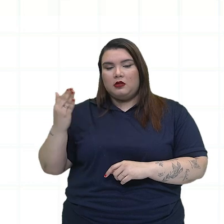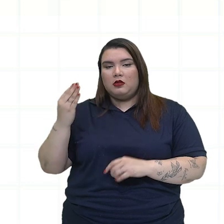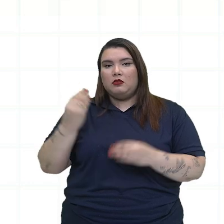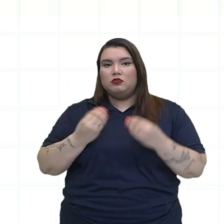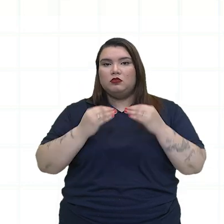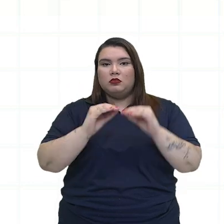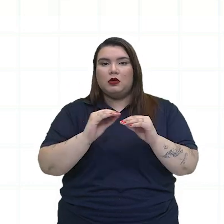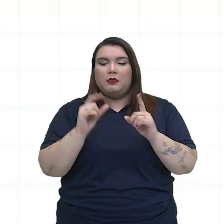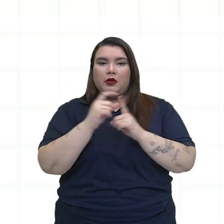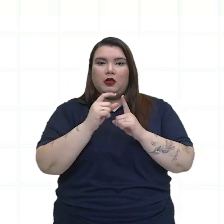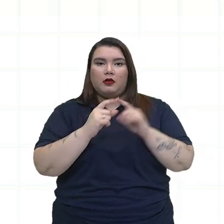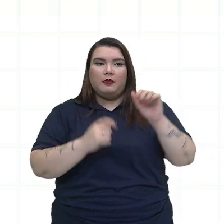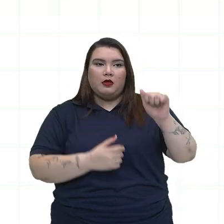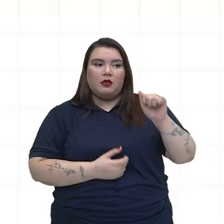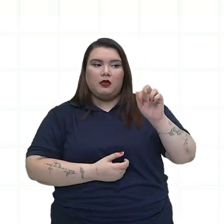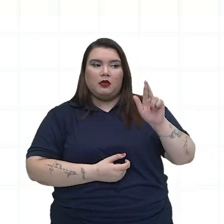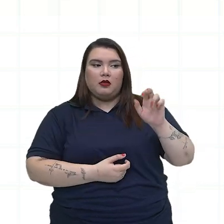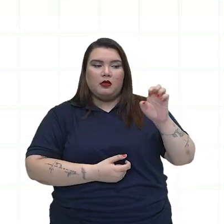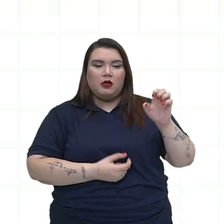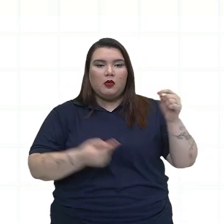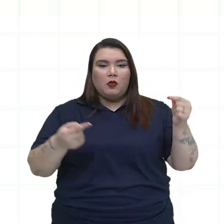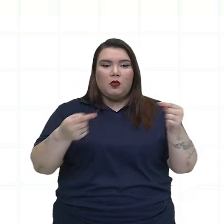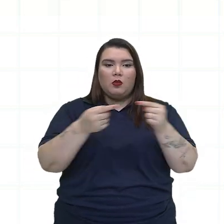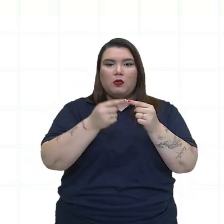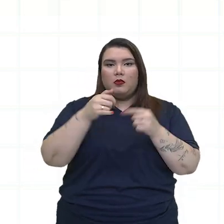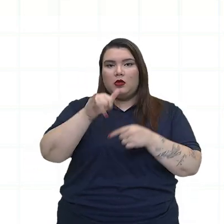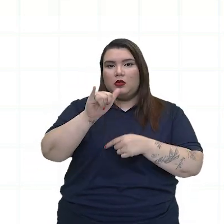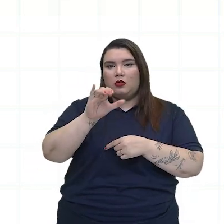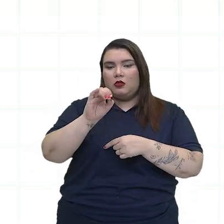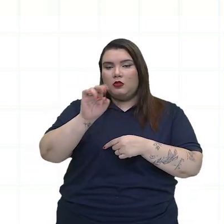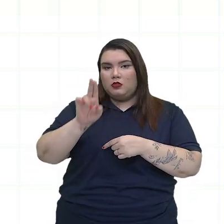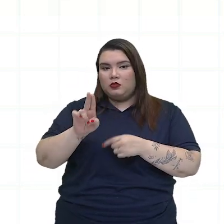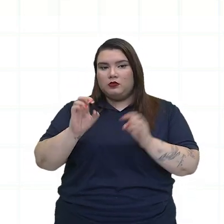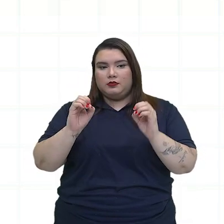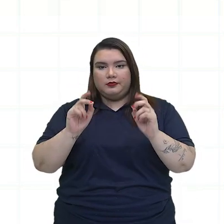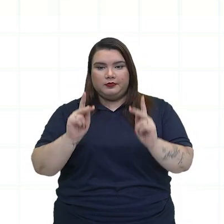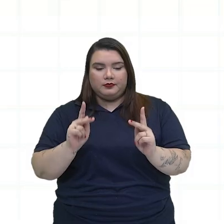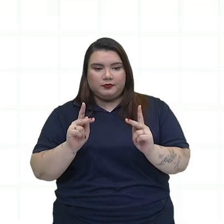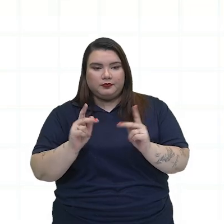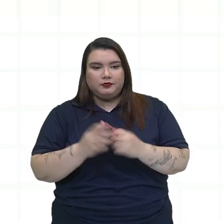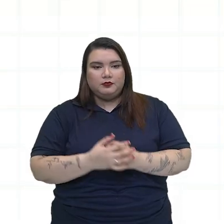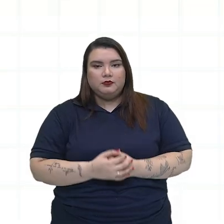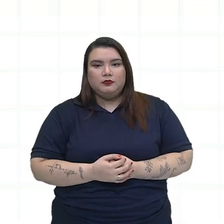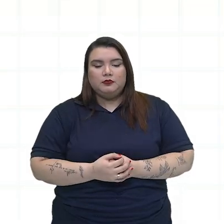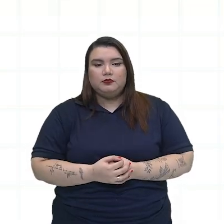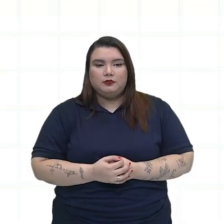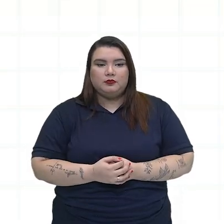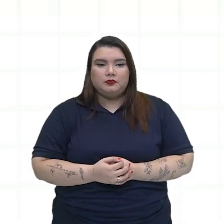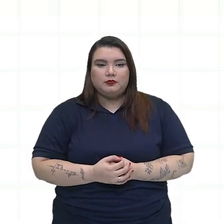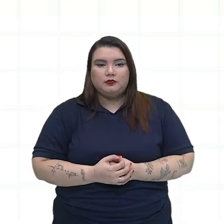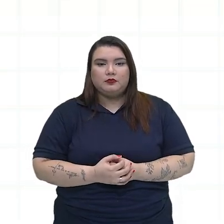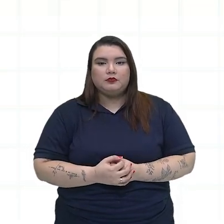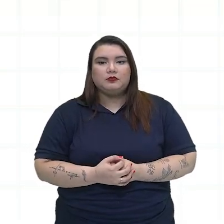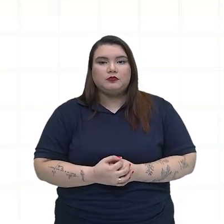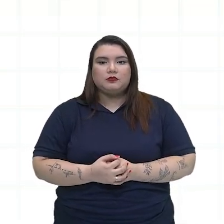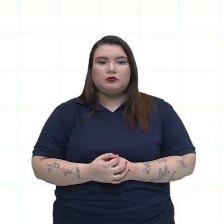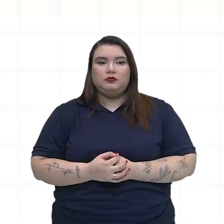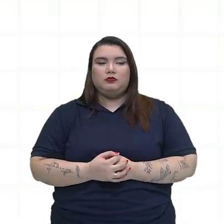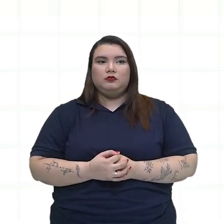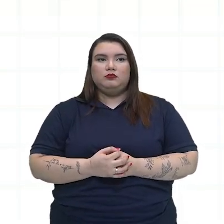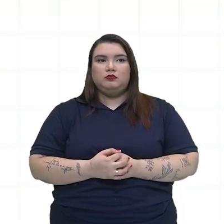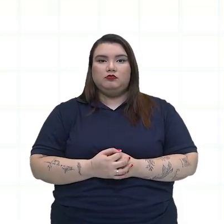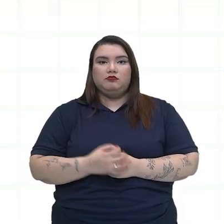very talkative. You are very talkative. Você é muito tagarela, ok?